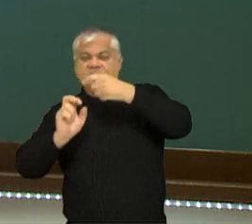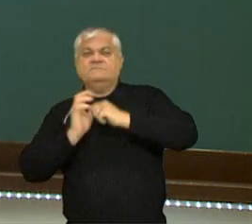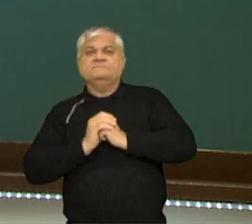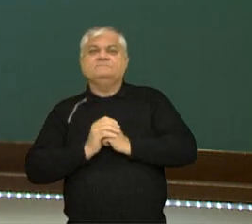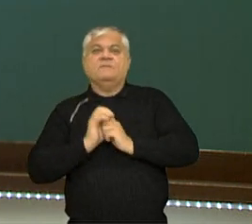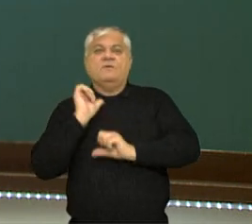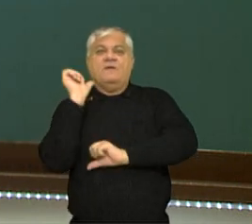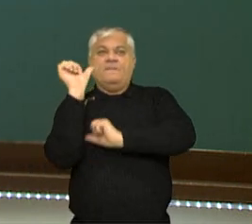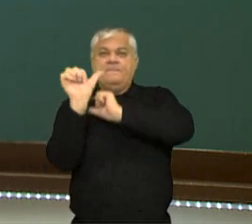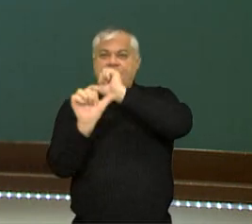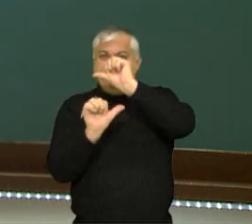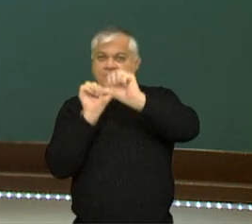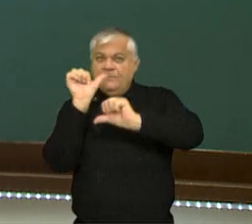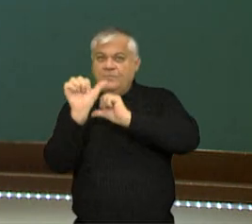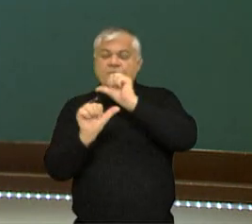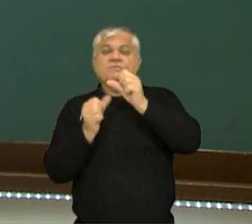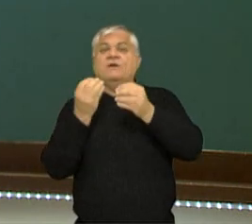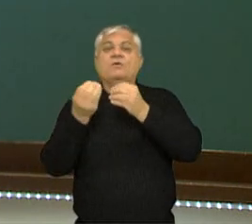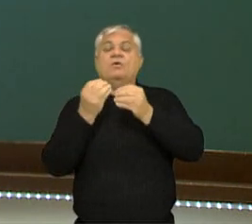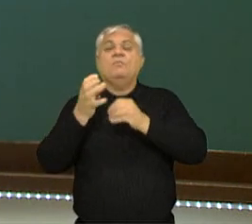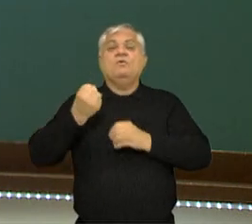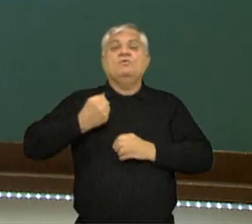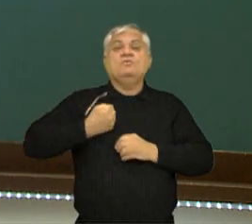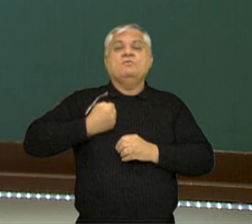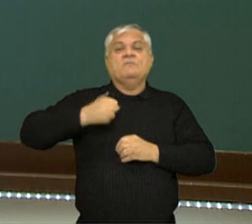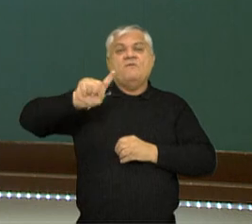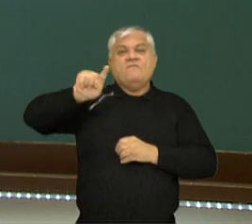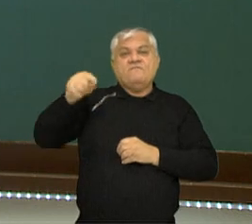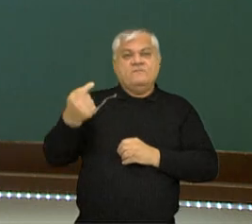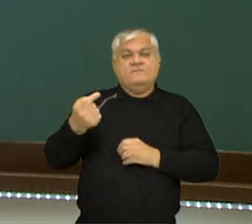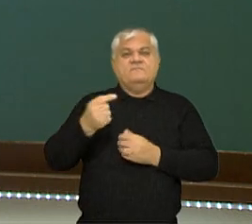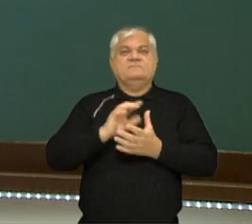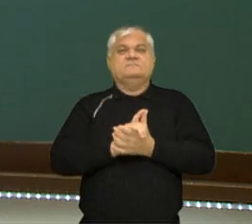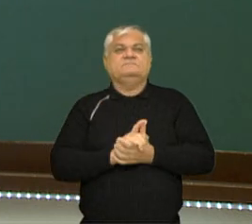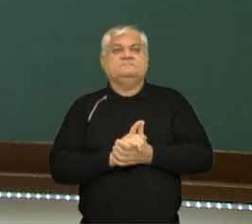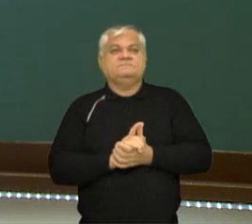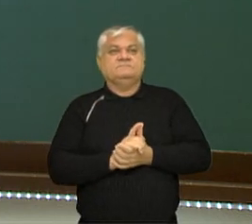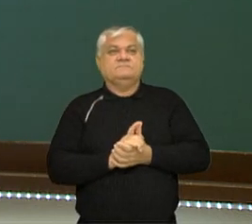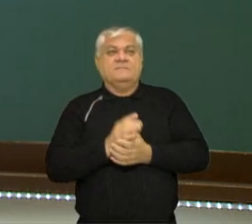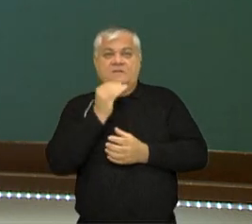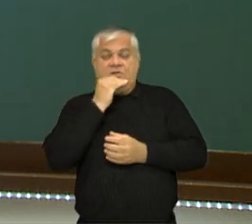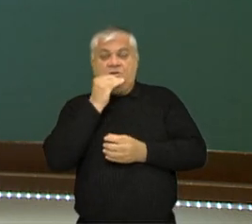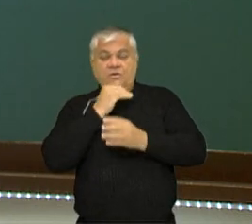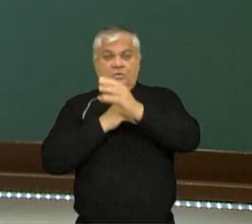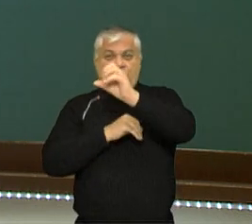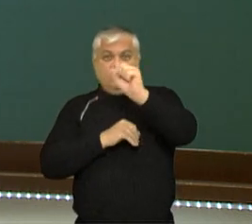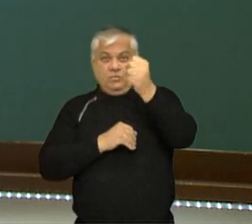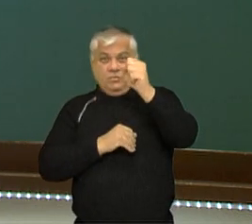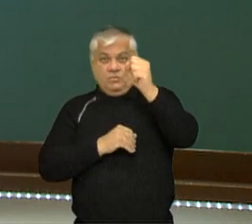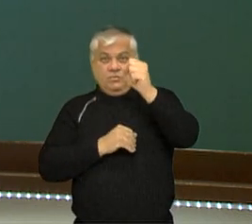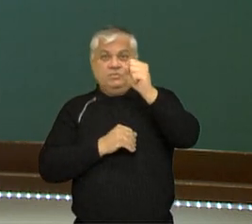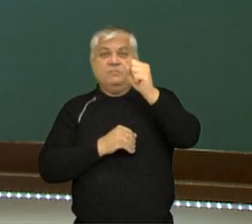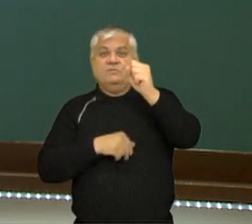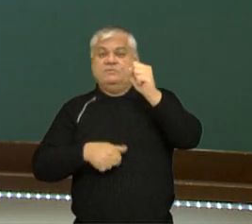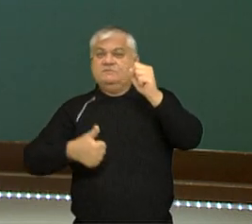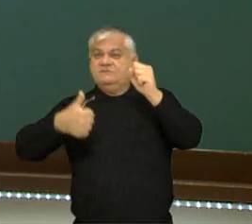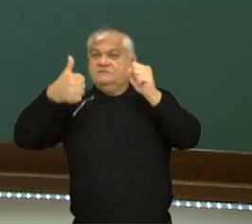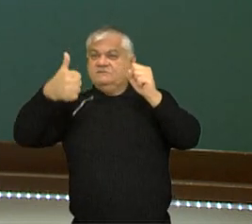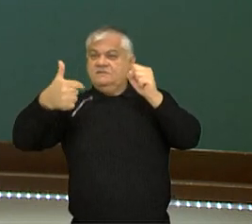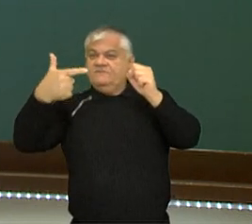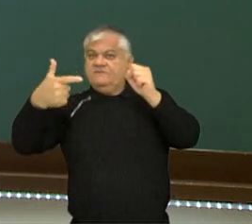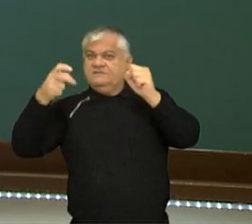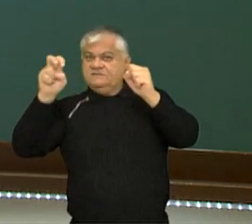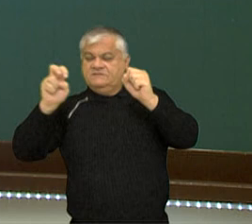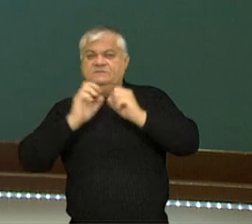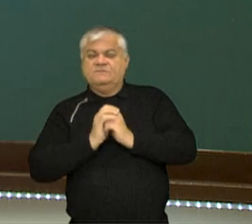vamos transformá-la em um número decimal. Então, eu vou pegar o 8 e vou dividir por